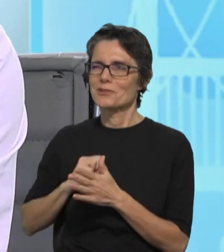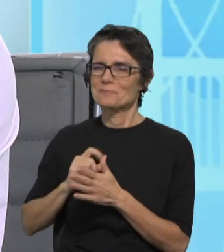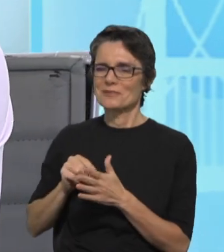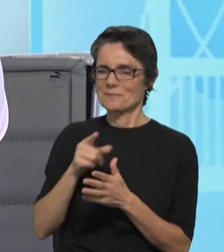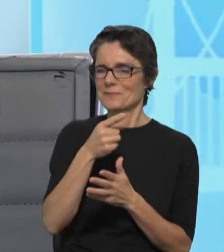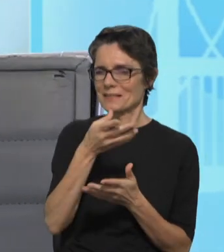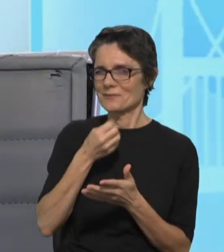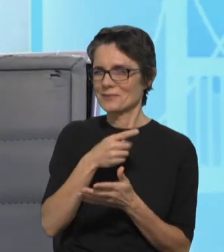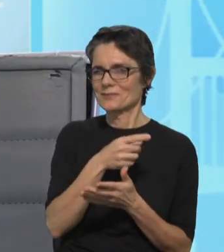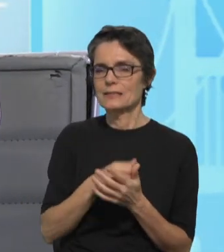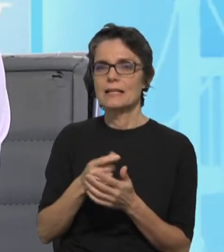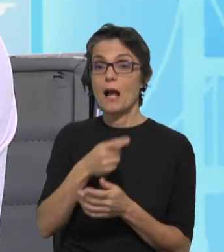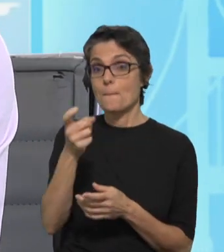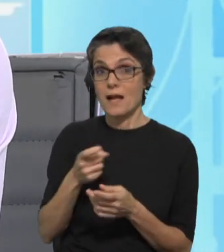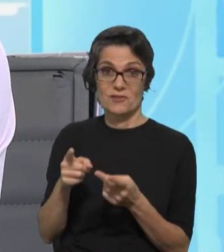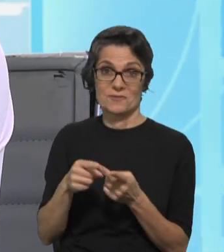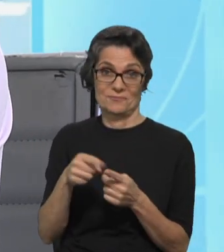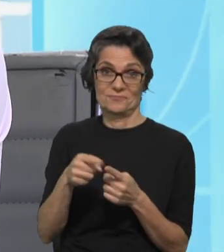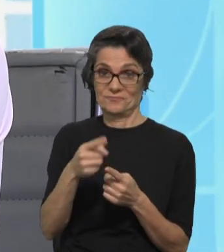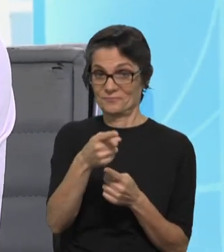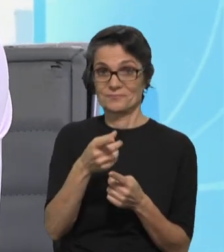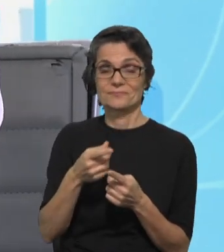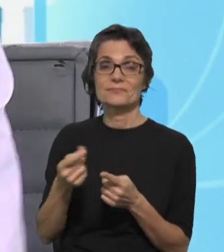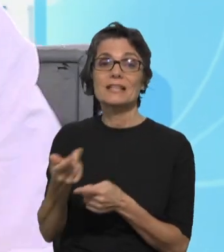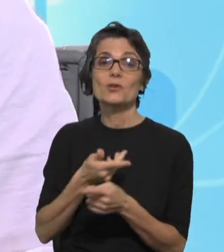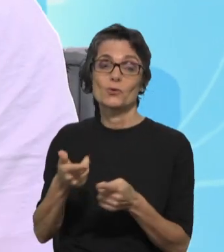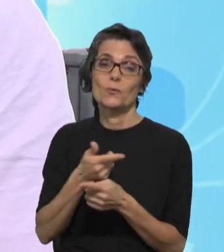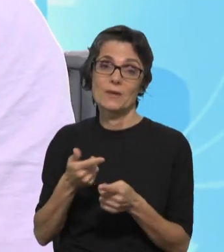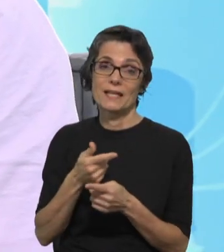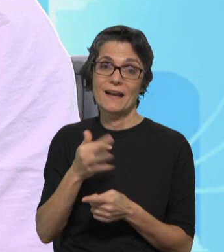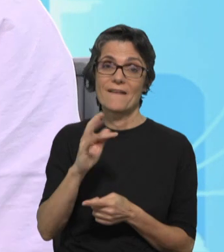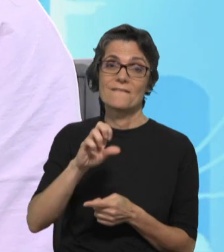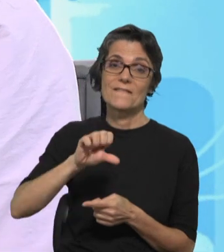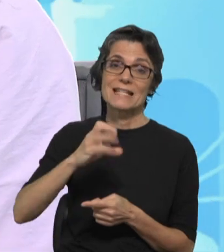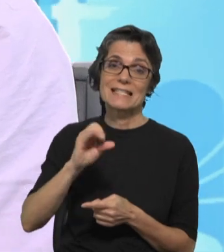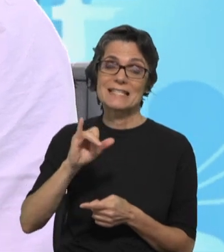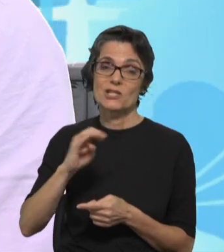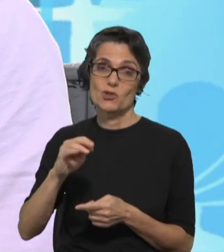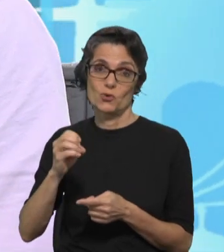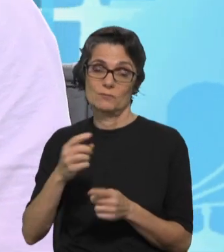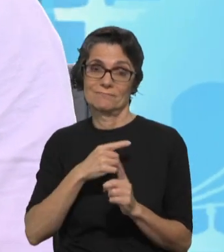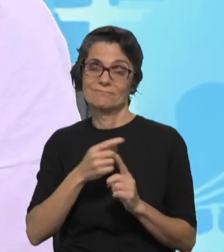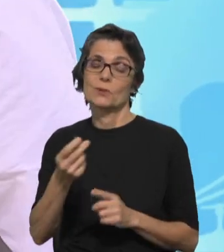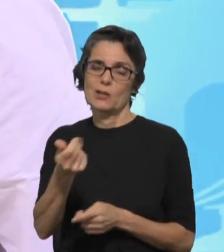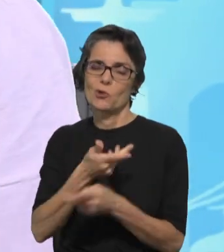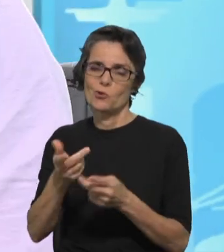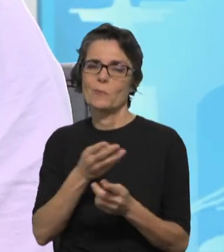seja, falou-se aqui da paz, quer dizer, a Economia de Francisco é sobretudo inspirada num santo, São Francisco de Assis,